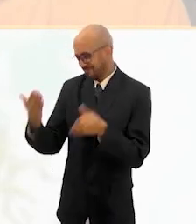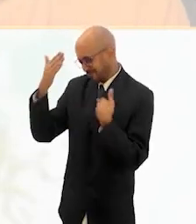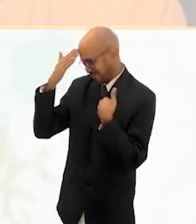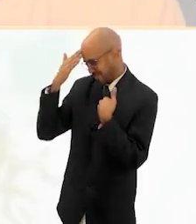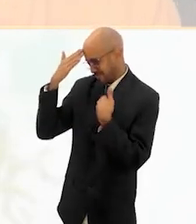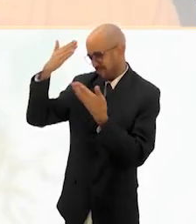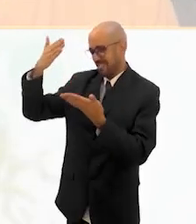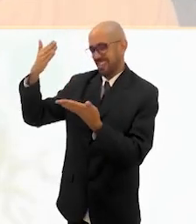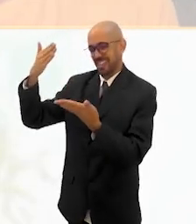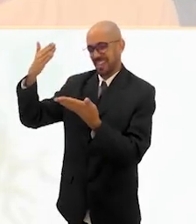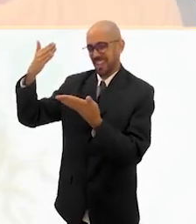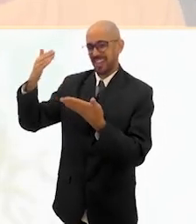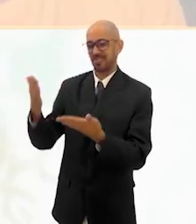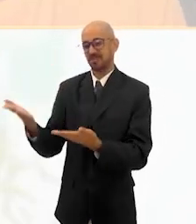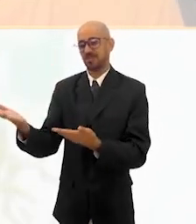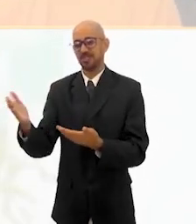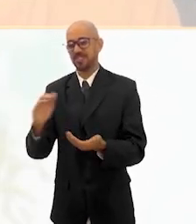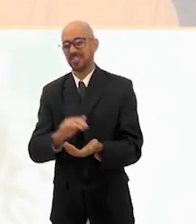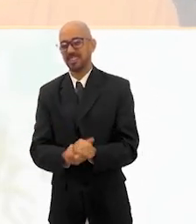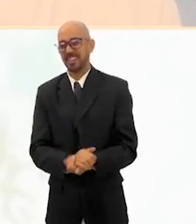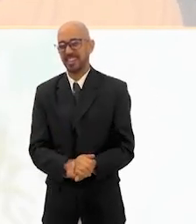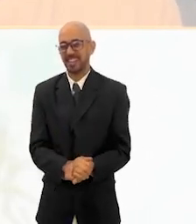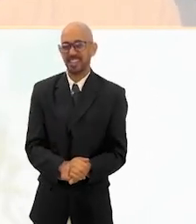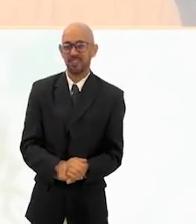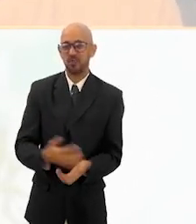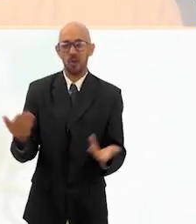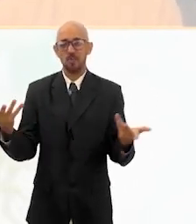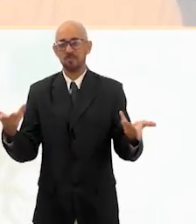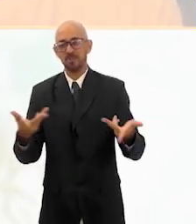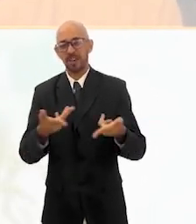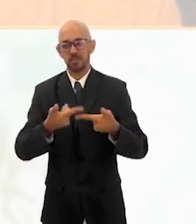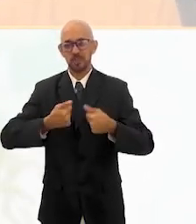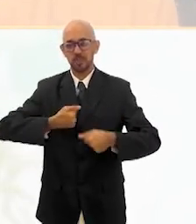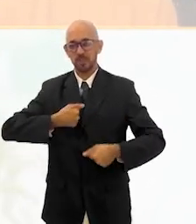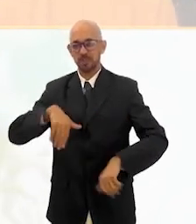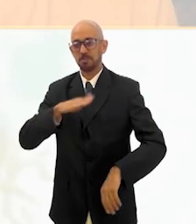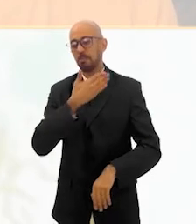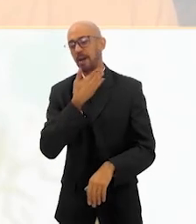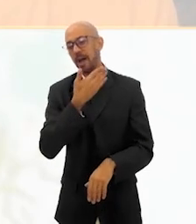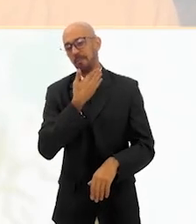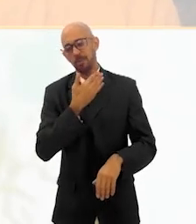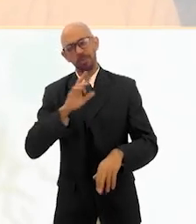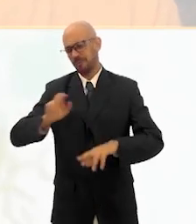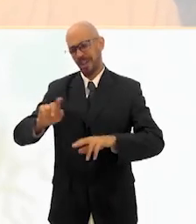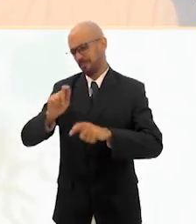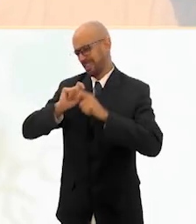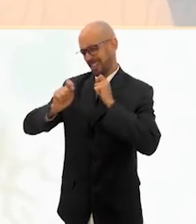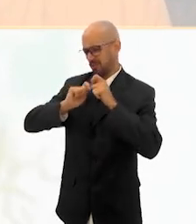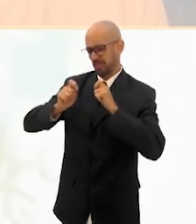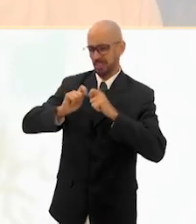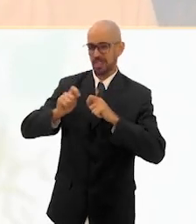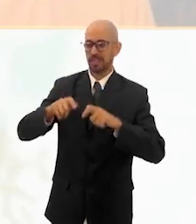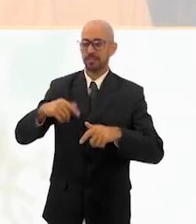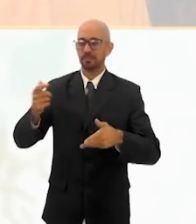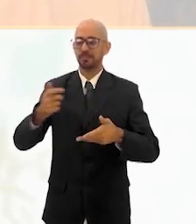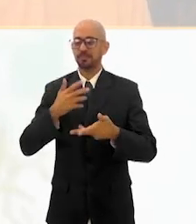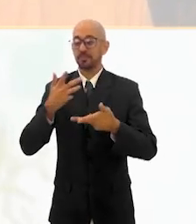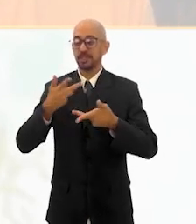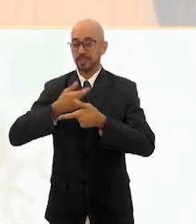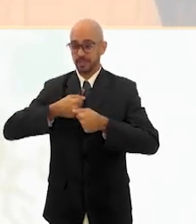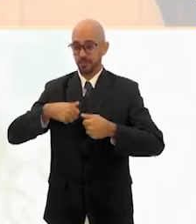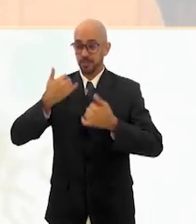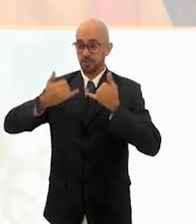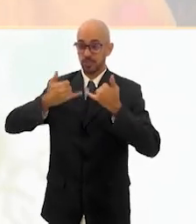muito obrigado, minha loba. Muito obrigado pela oportunidade também. Foi um ótimo papo. Isso não é entrevista, isso é um papo lindo, né? De